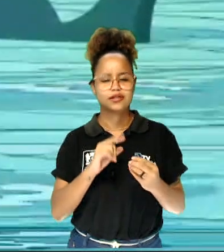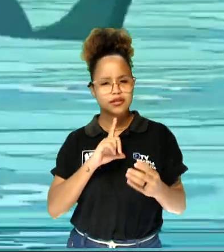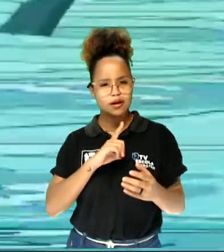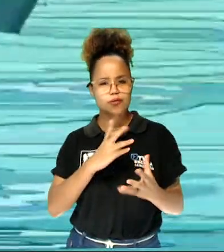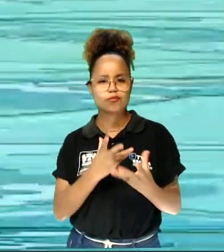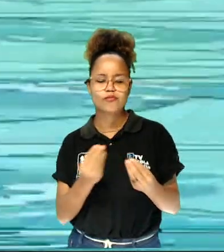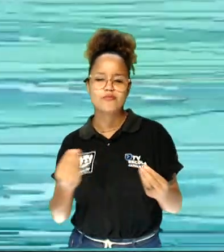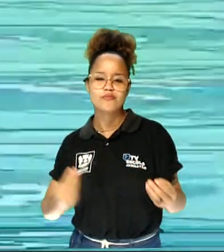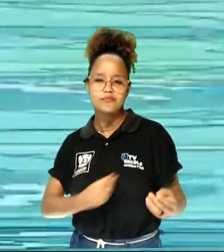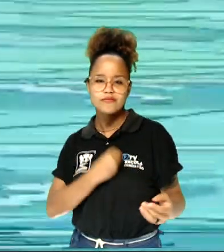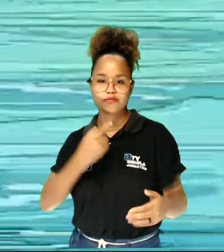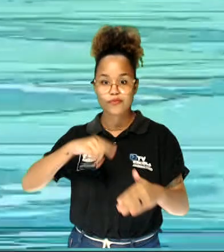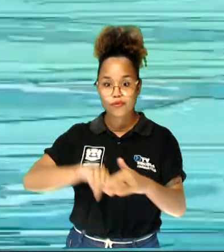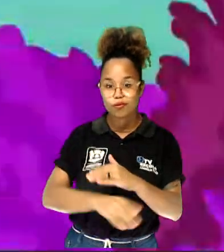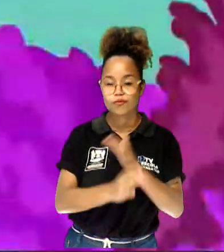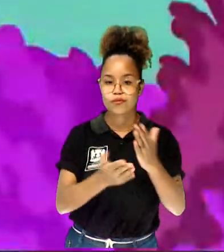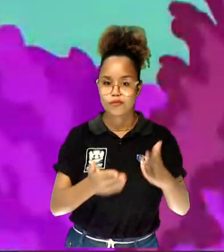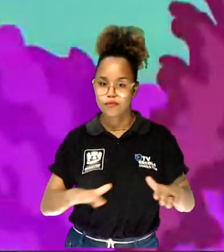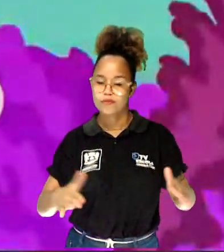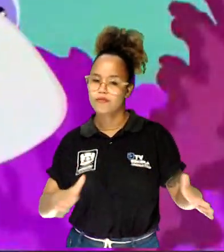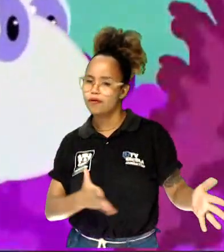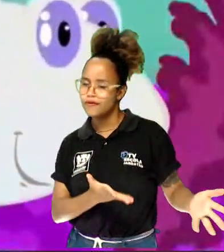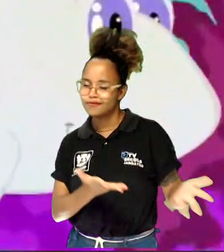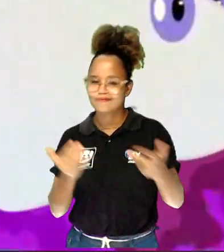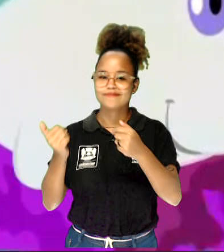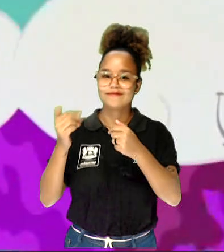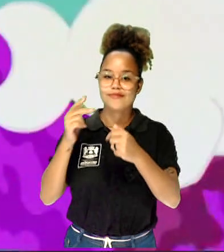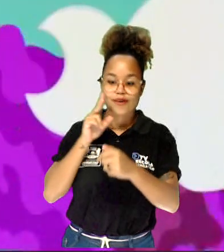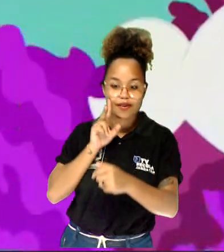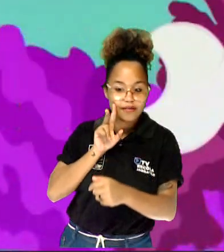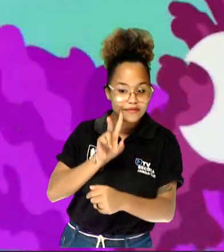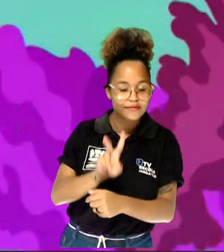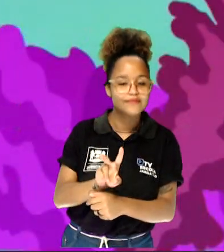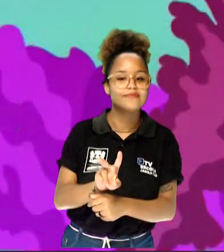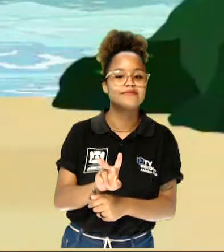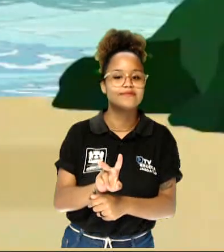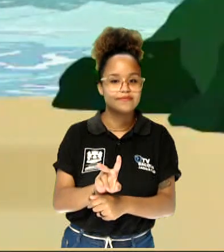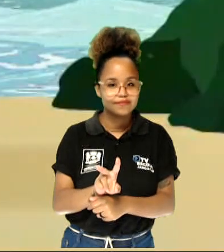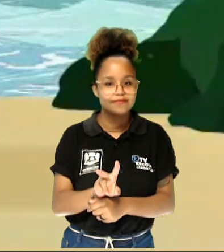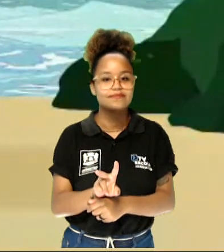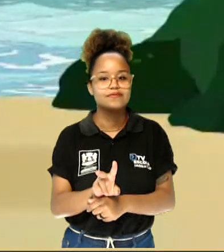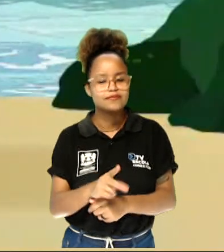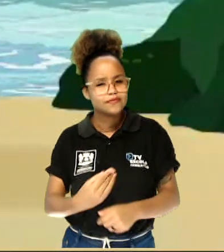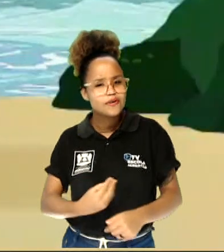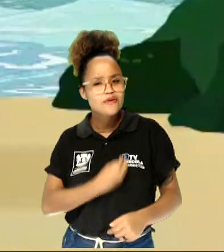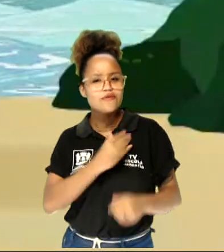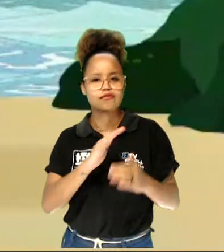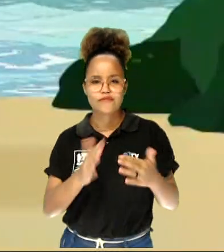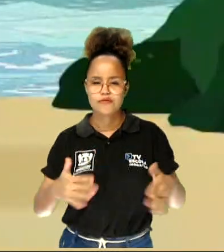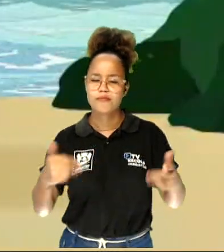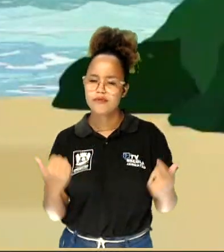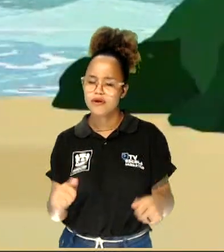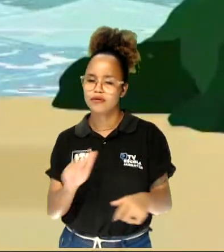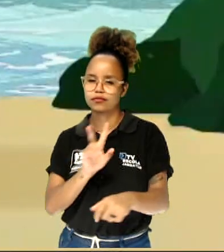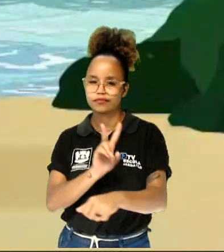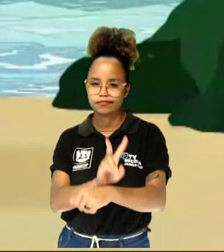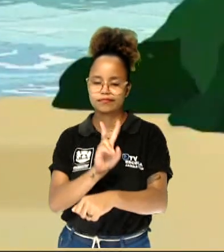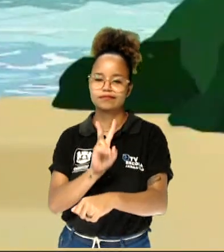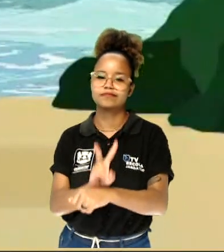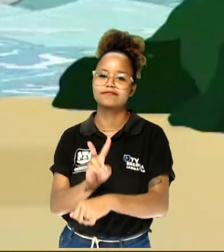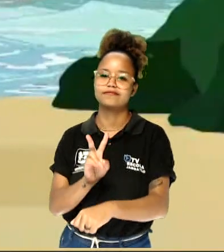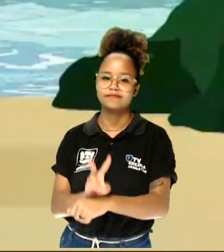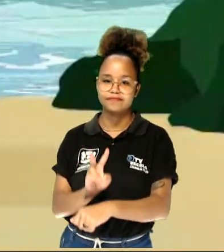no fundo do mar. Vamos mergulhar. Da vida marinha temos que